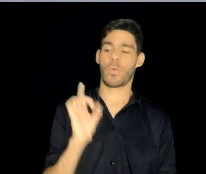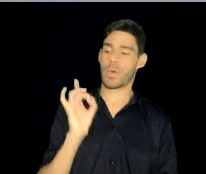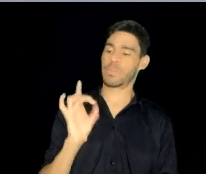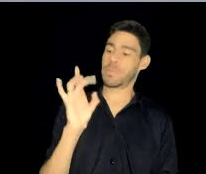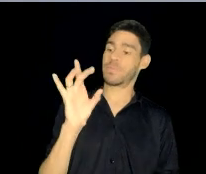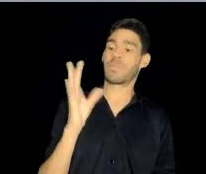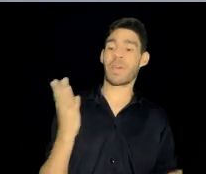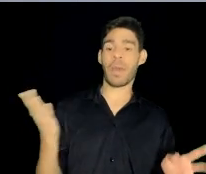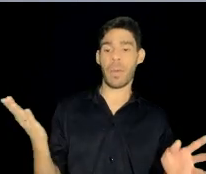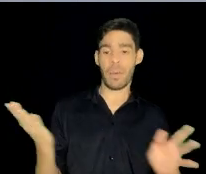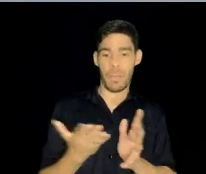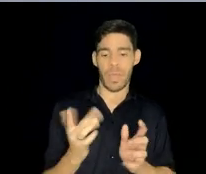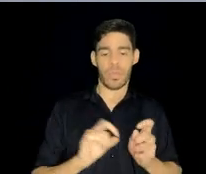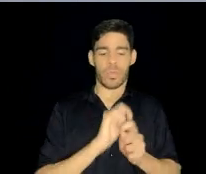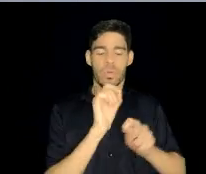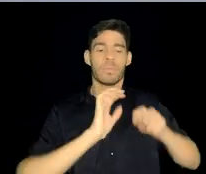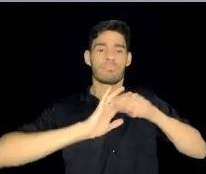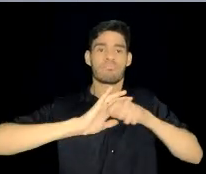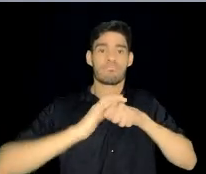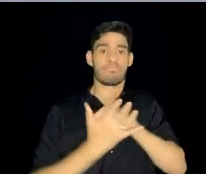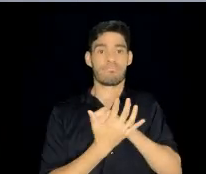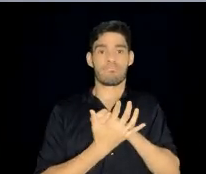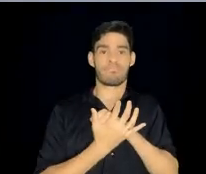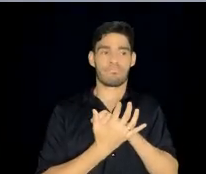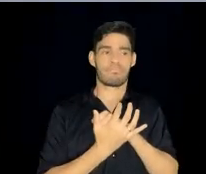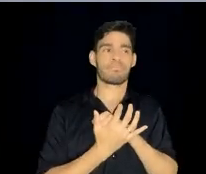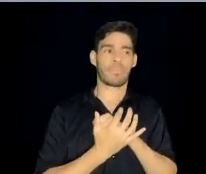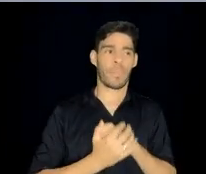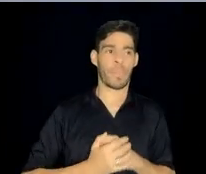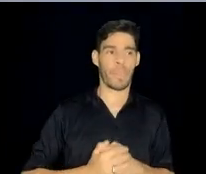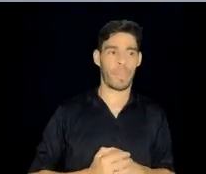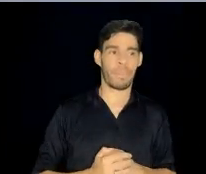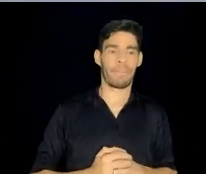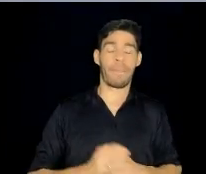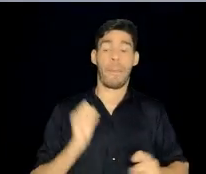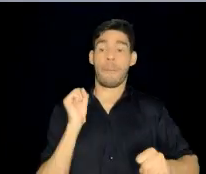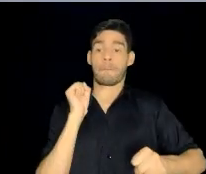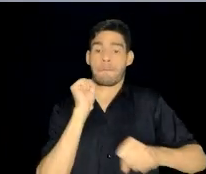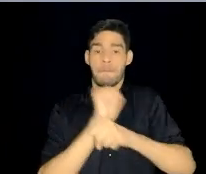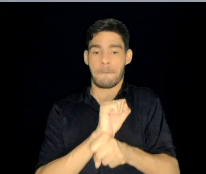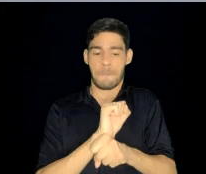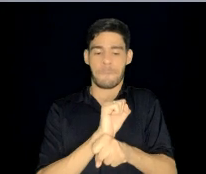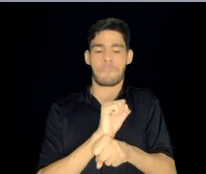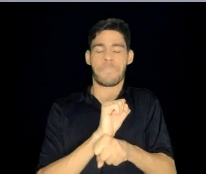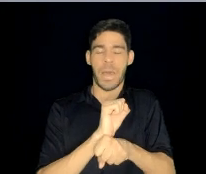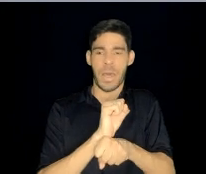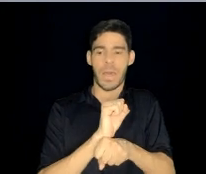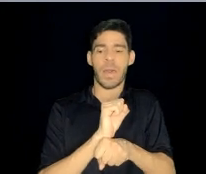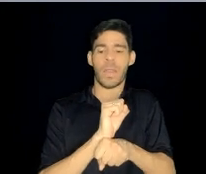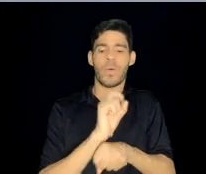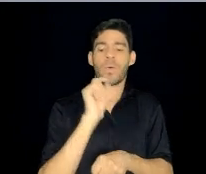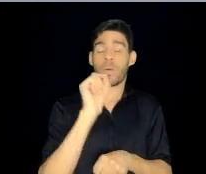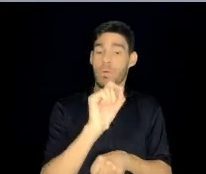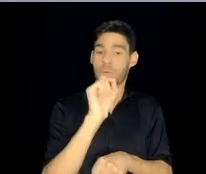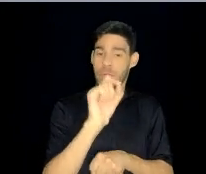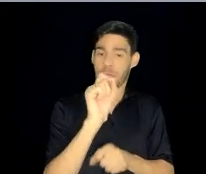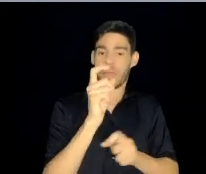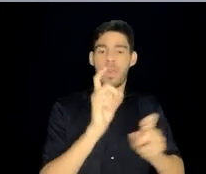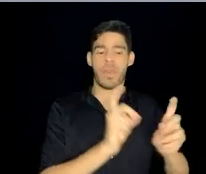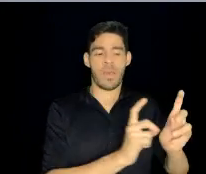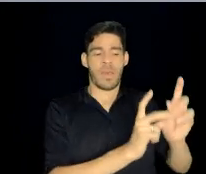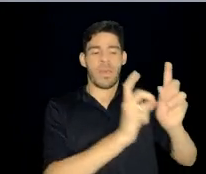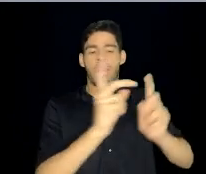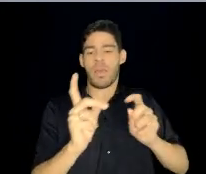doloso. E especificamente agora com a questão do coronavírus, né, com essa paralisação da